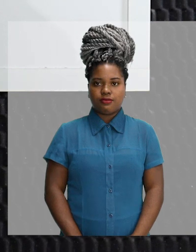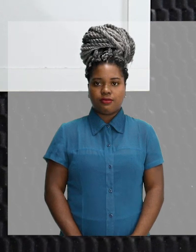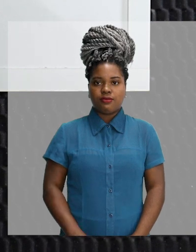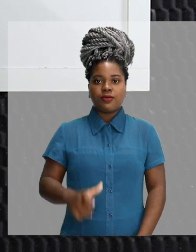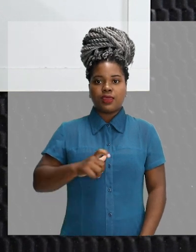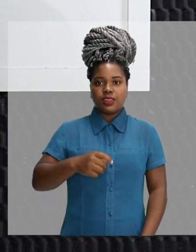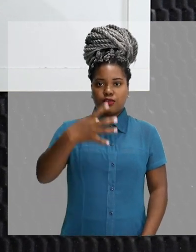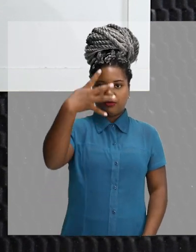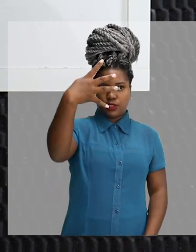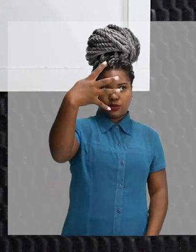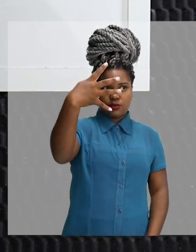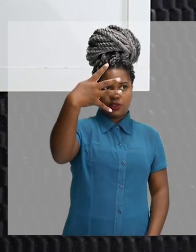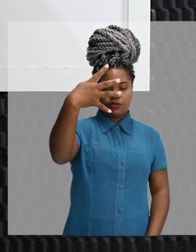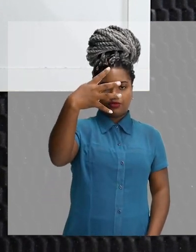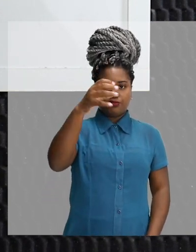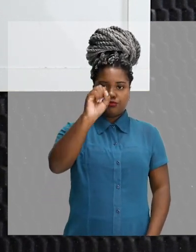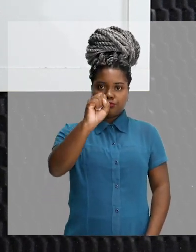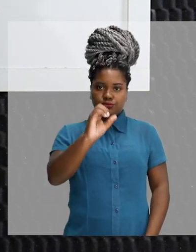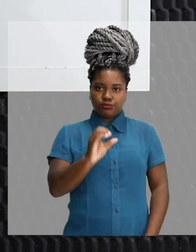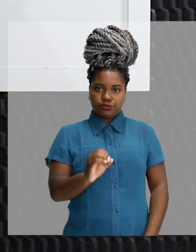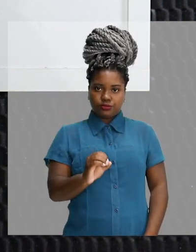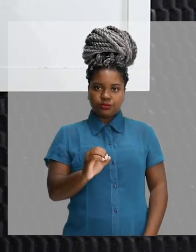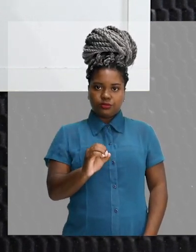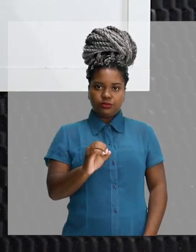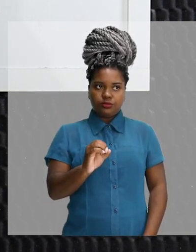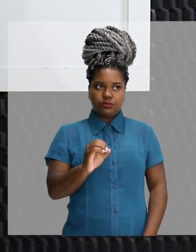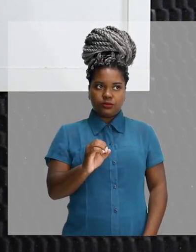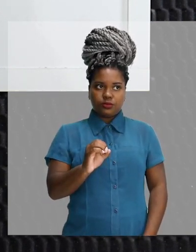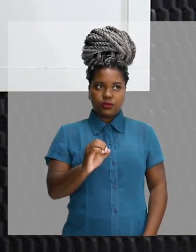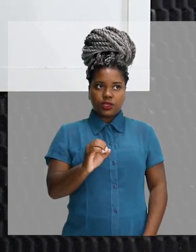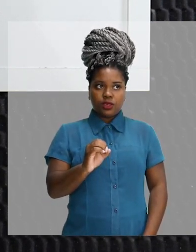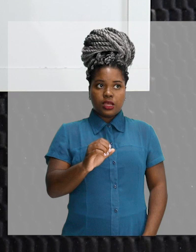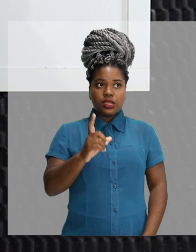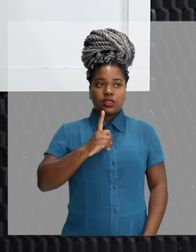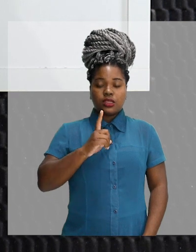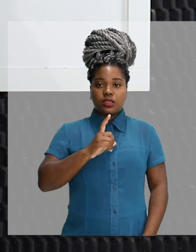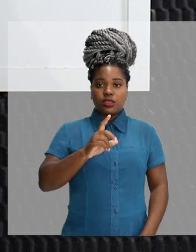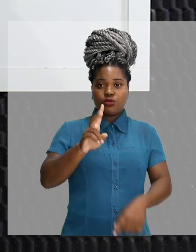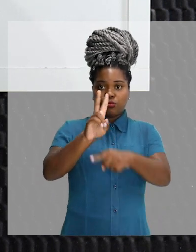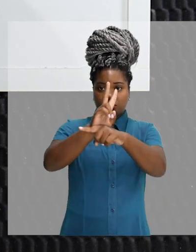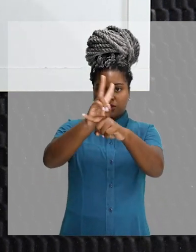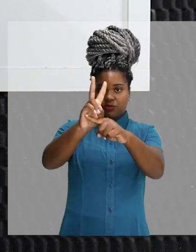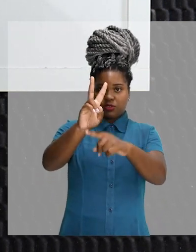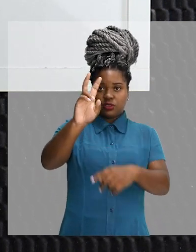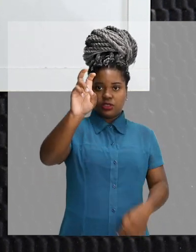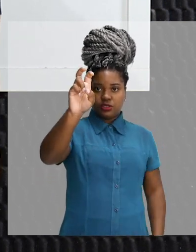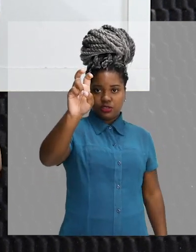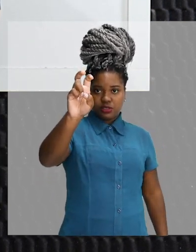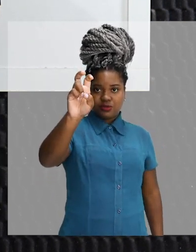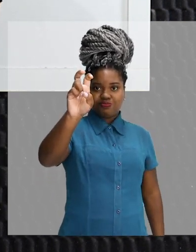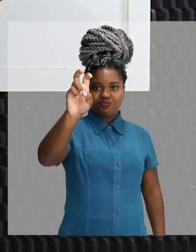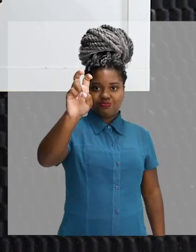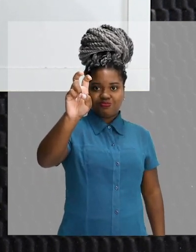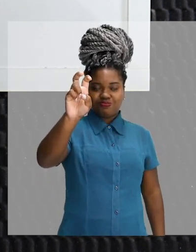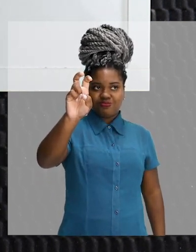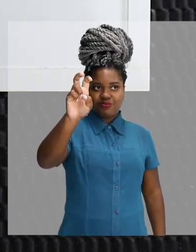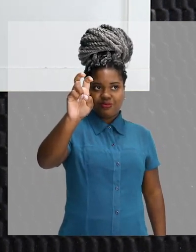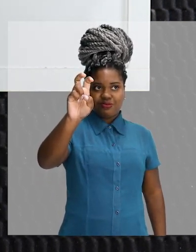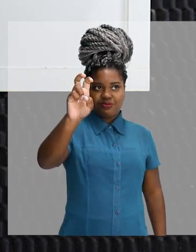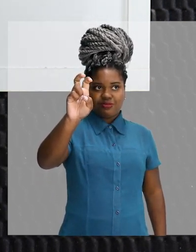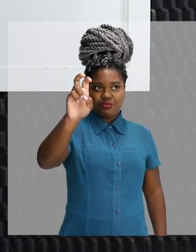é 4, não vai importar para a gente por enquanto. A velocidade inicial é 5, isso vai